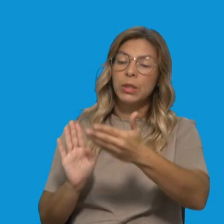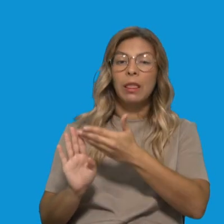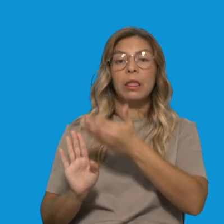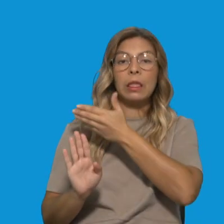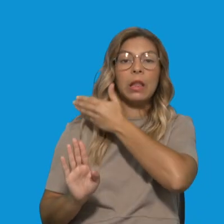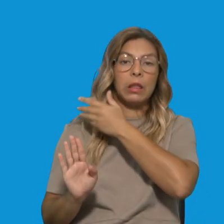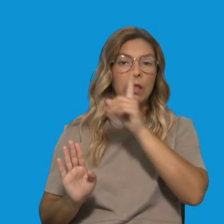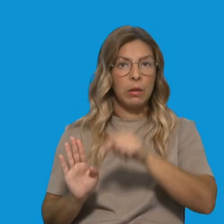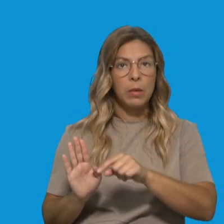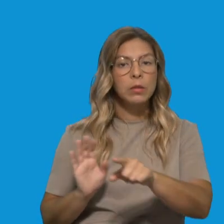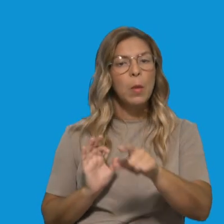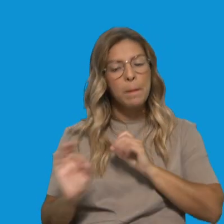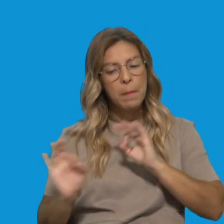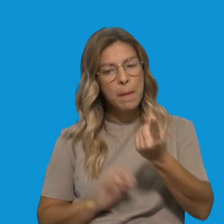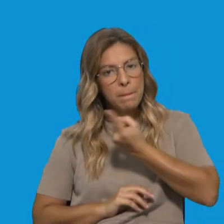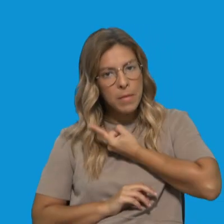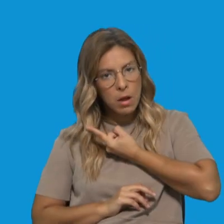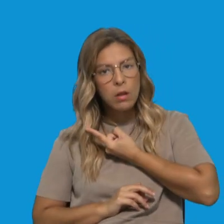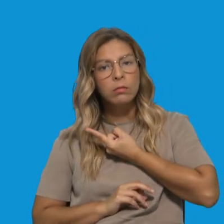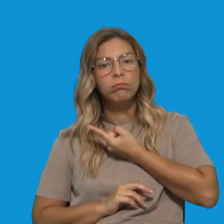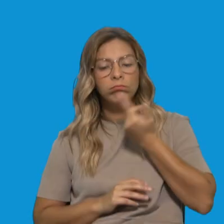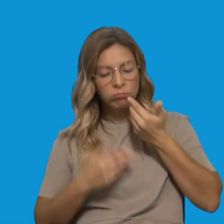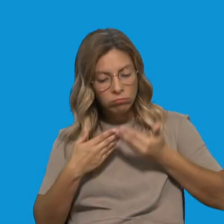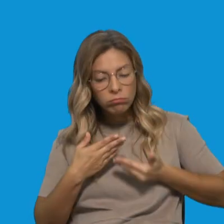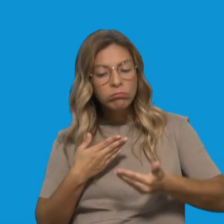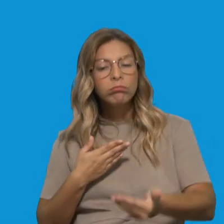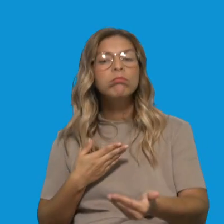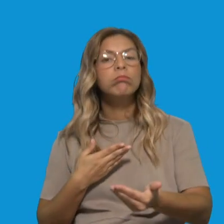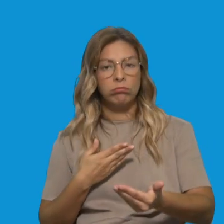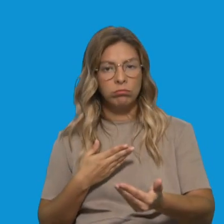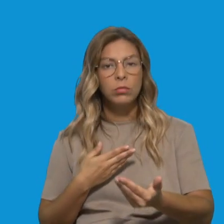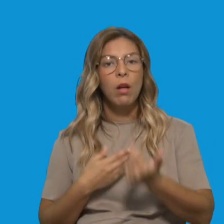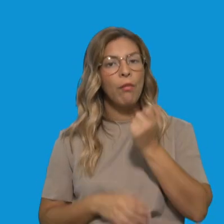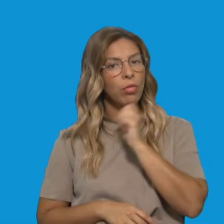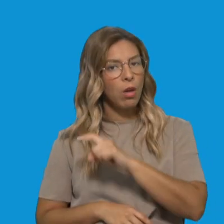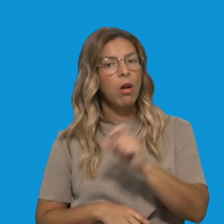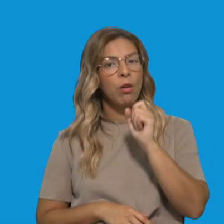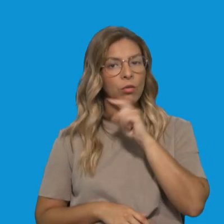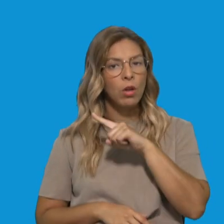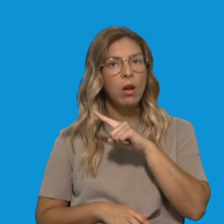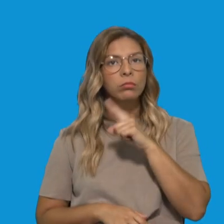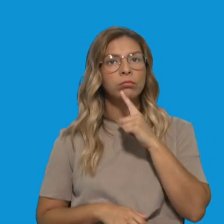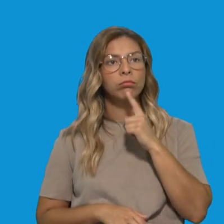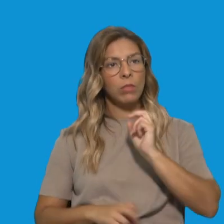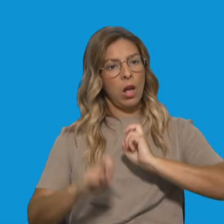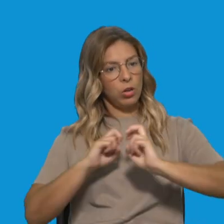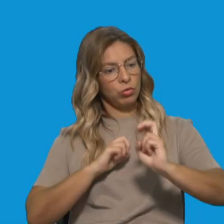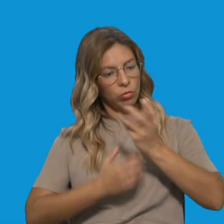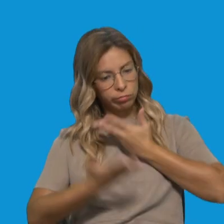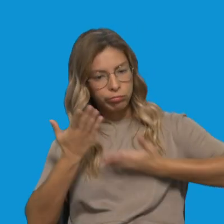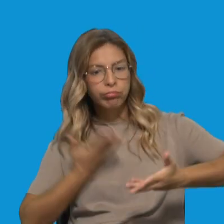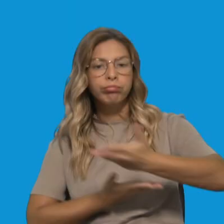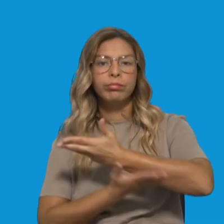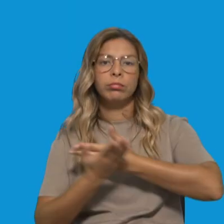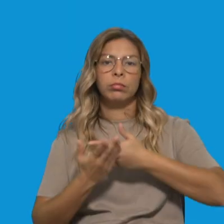significa preparar-nos para então podermos encontrar verdadeiras fontes, verdadeiras energias,